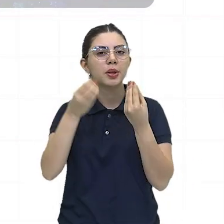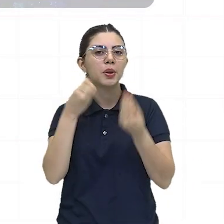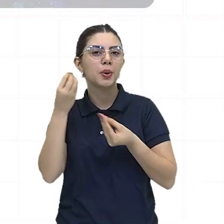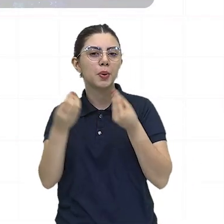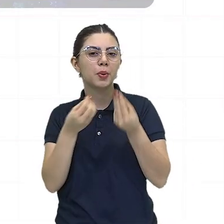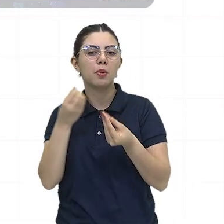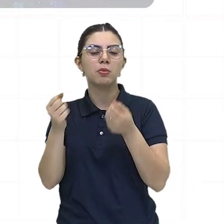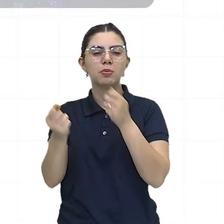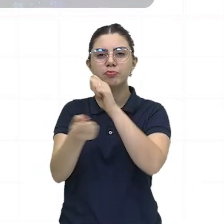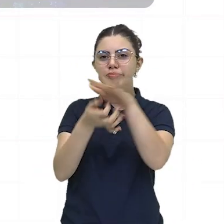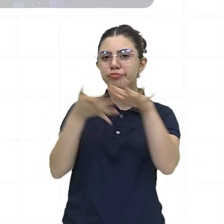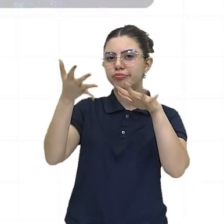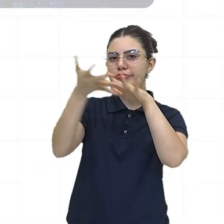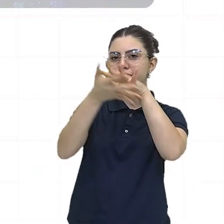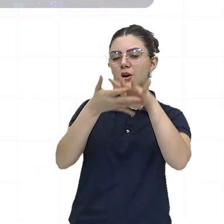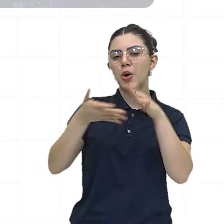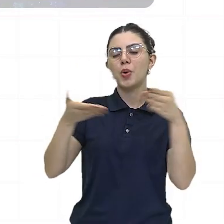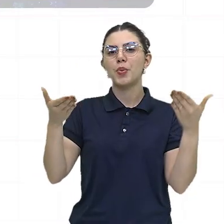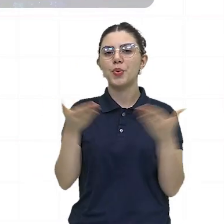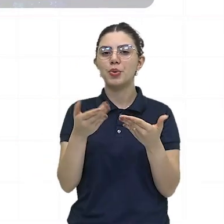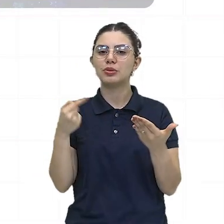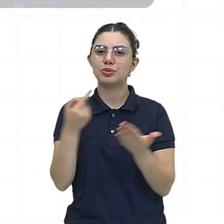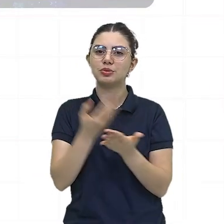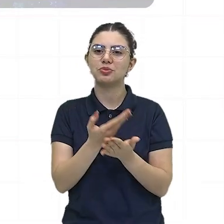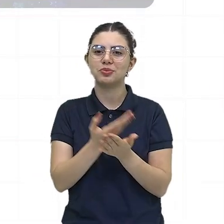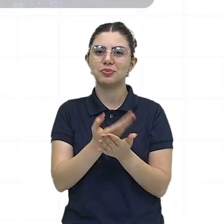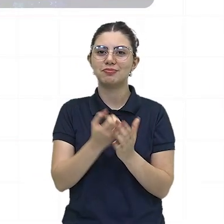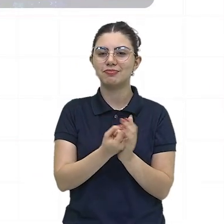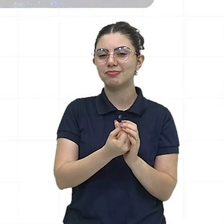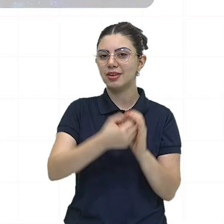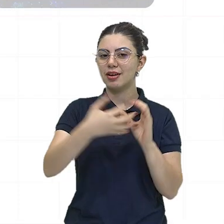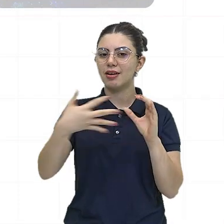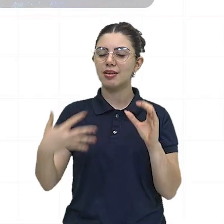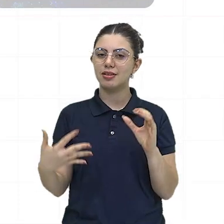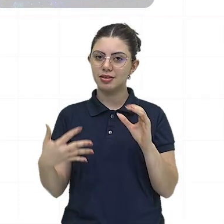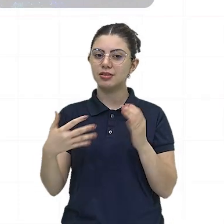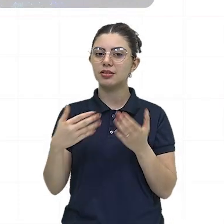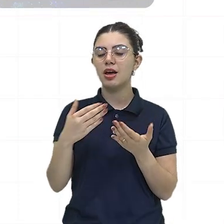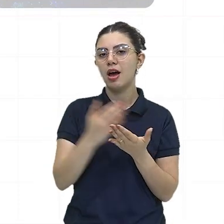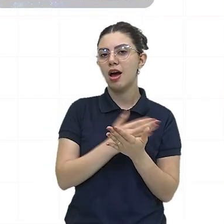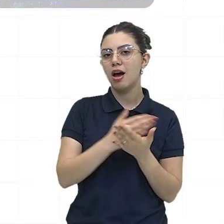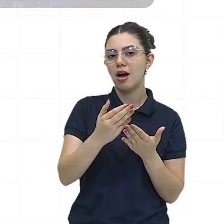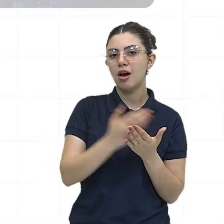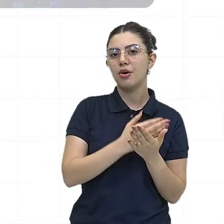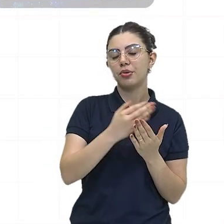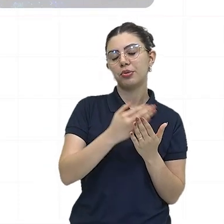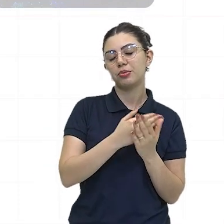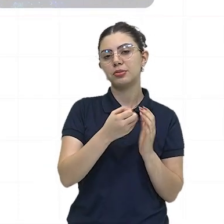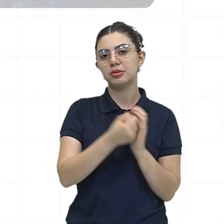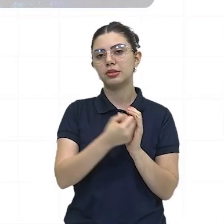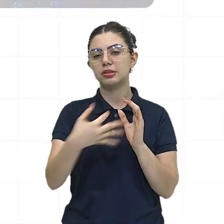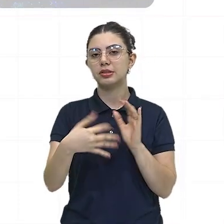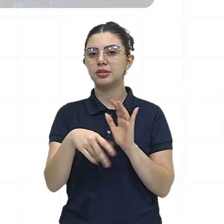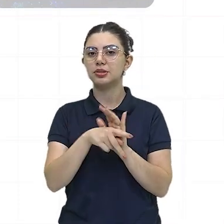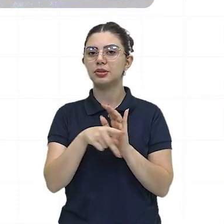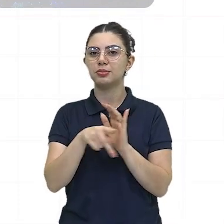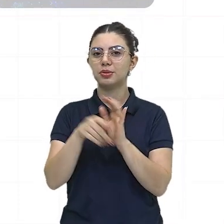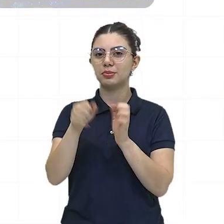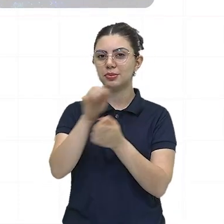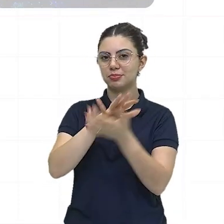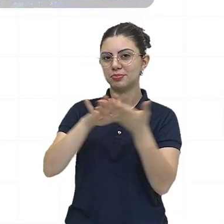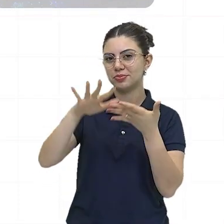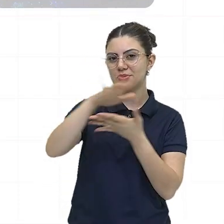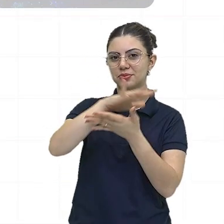vasto universo, nós vamos estar explorando as características de alguns corpos celestes que constituem